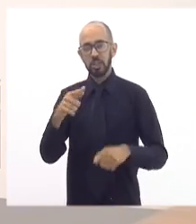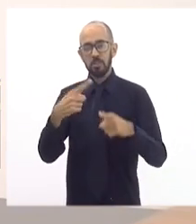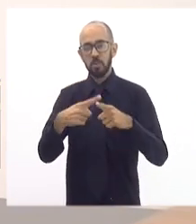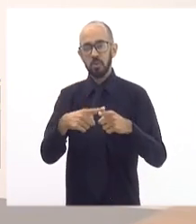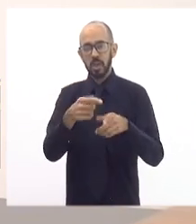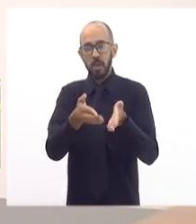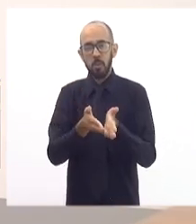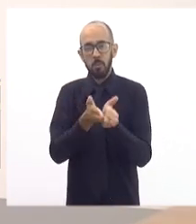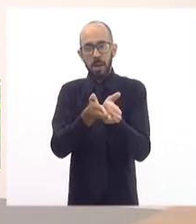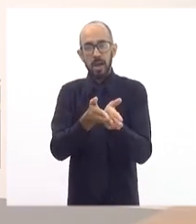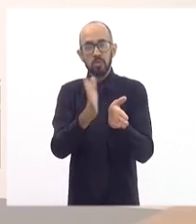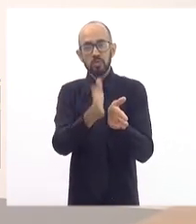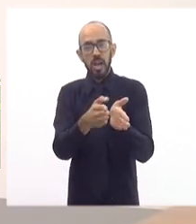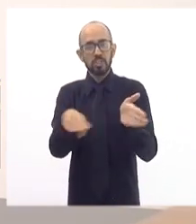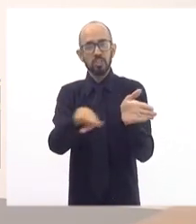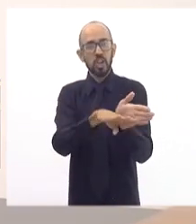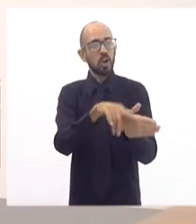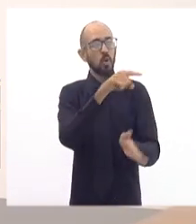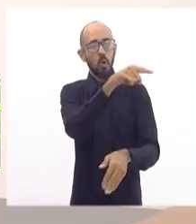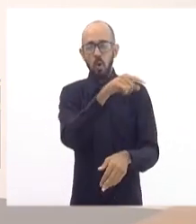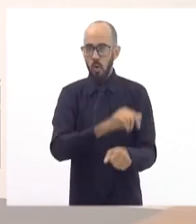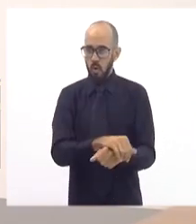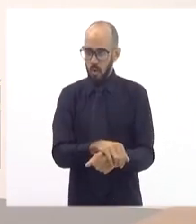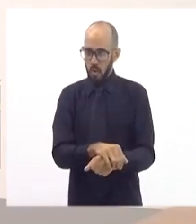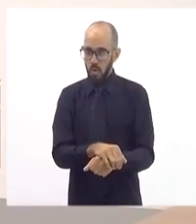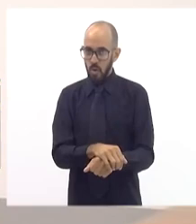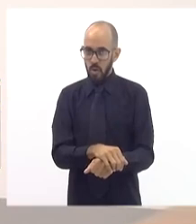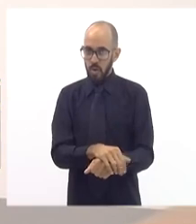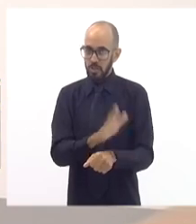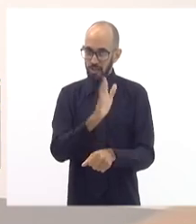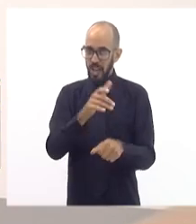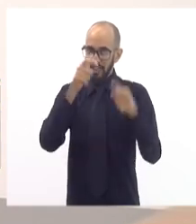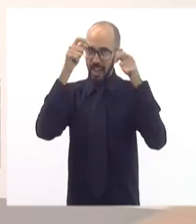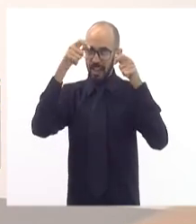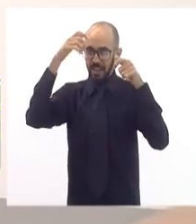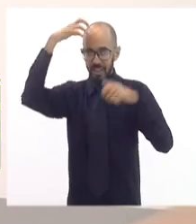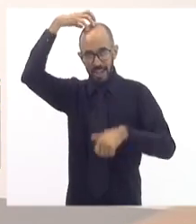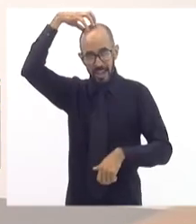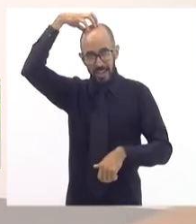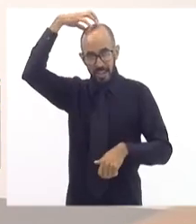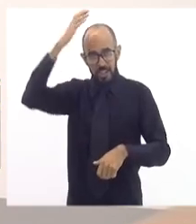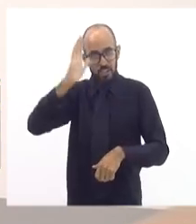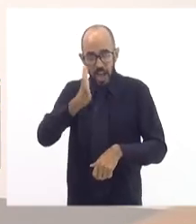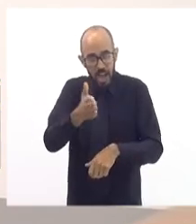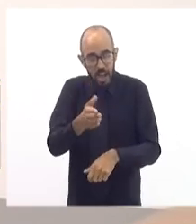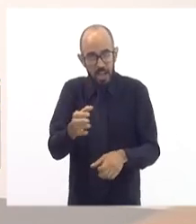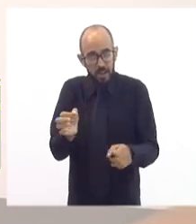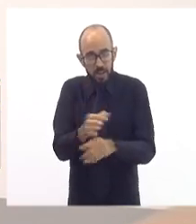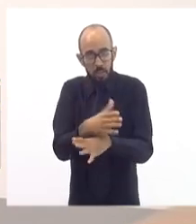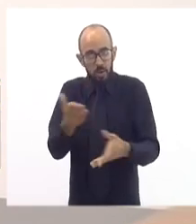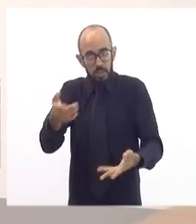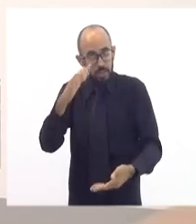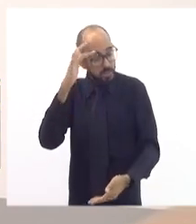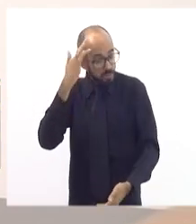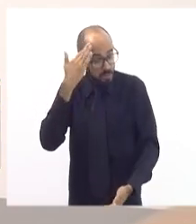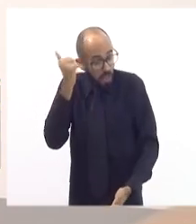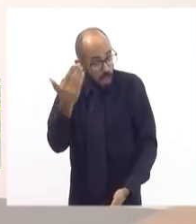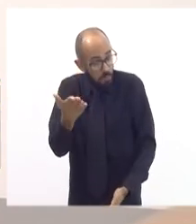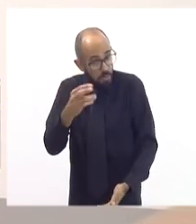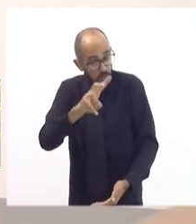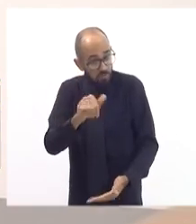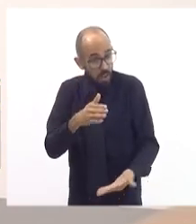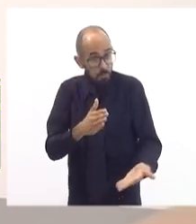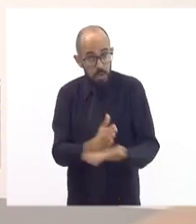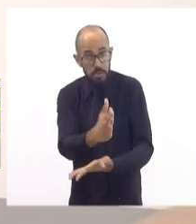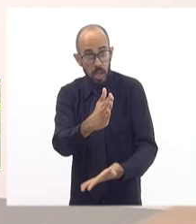porque embarcação já chegou a embarcação já é a balsa já está em Angra ou seja ele tem convicção que vai sair